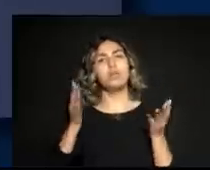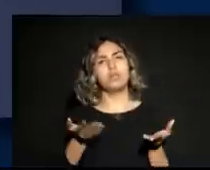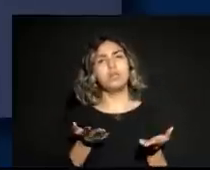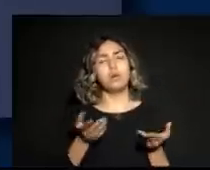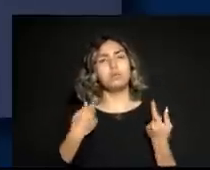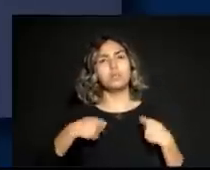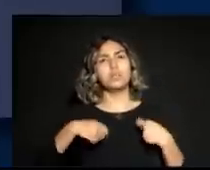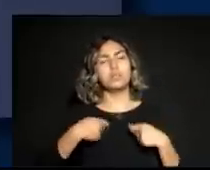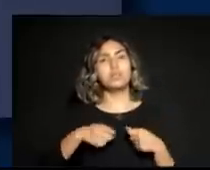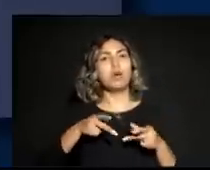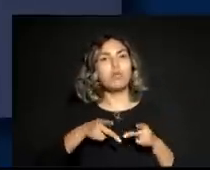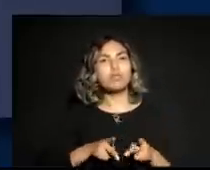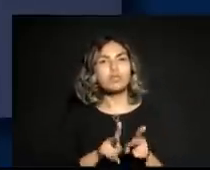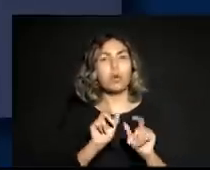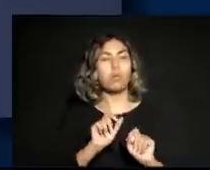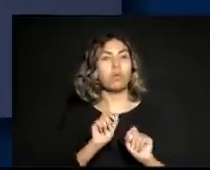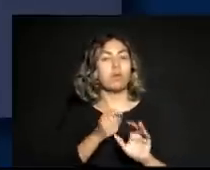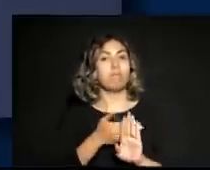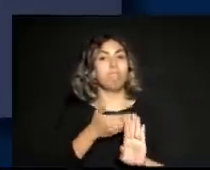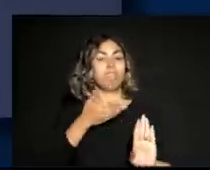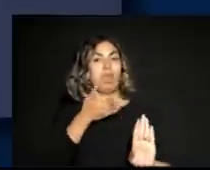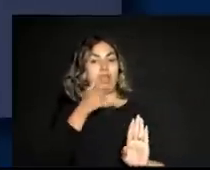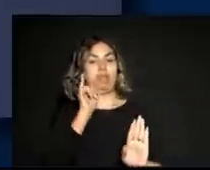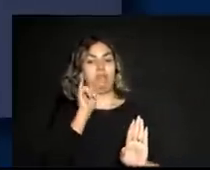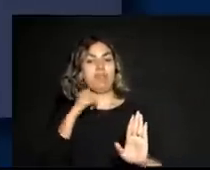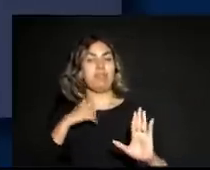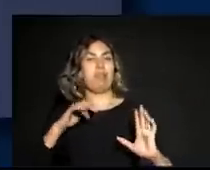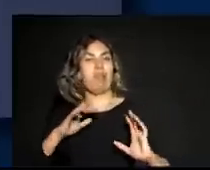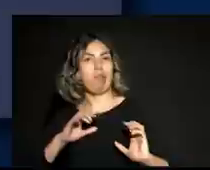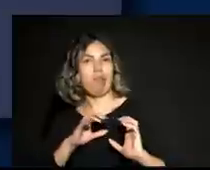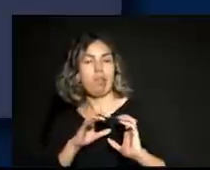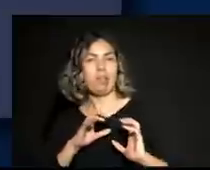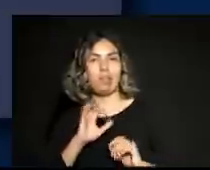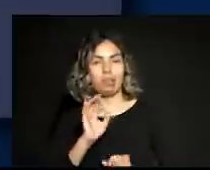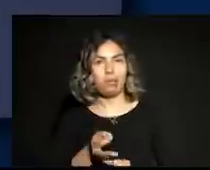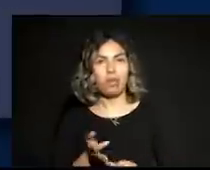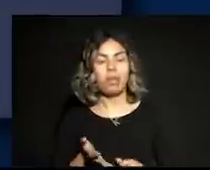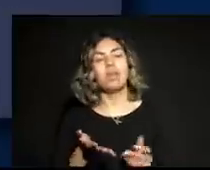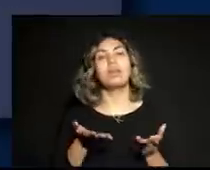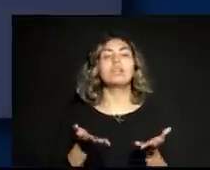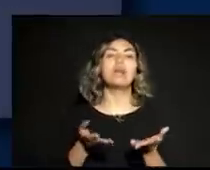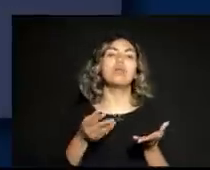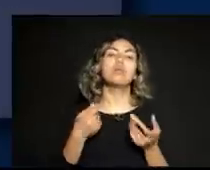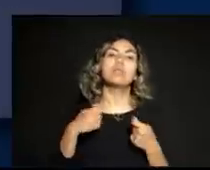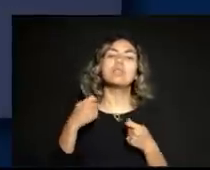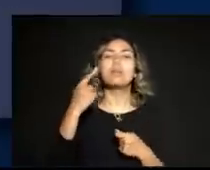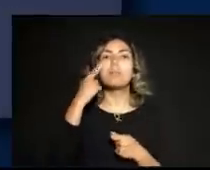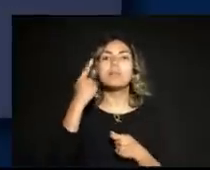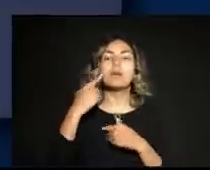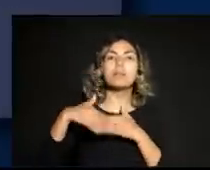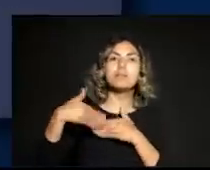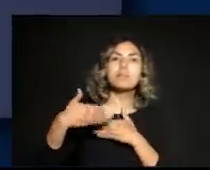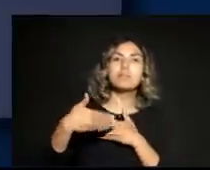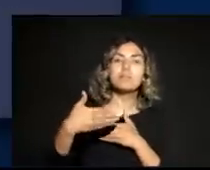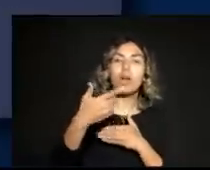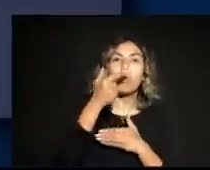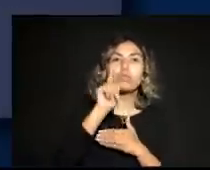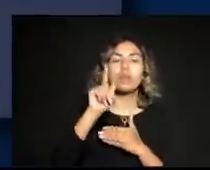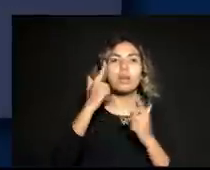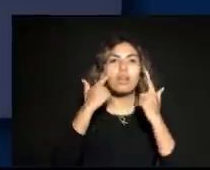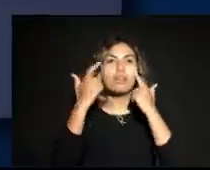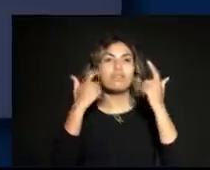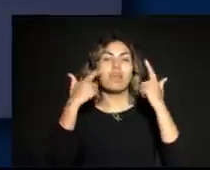avançando o terreno do outro é a independente o modelo até que se Invente alguma coisa melhor mas